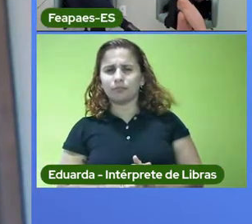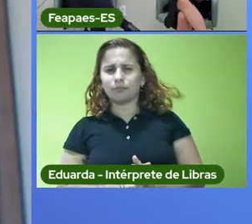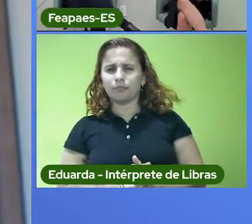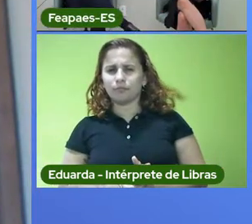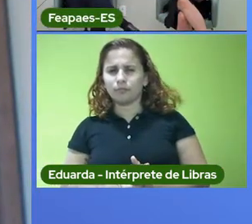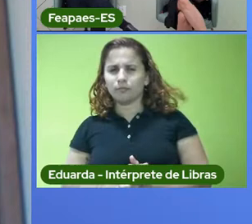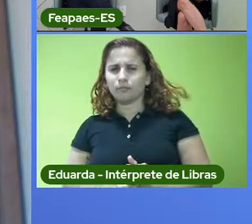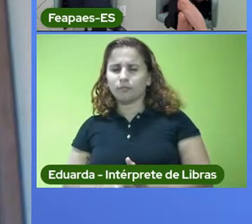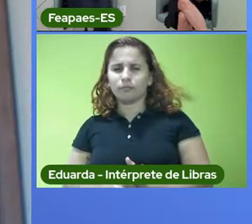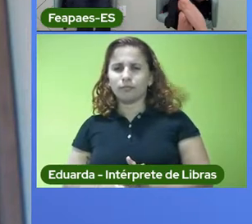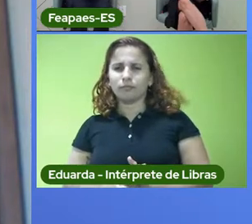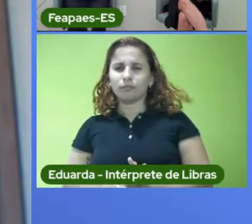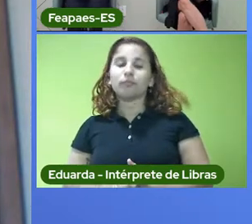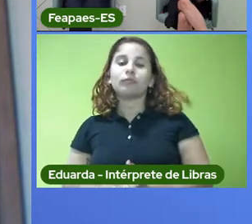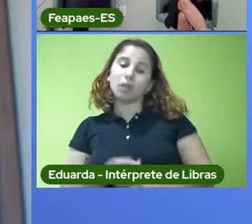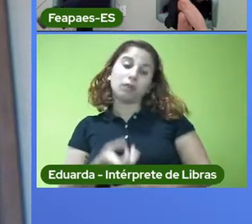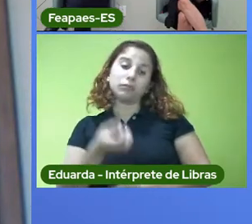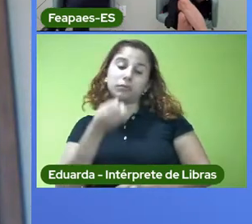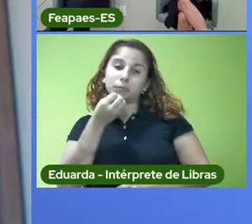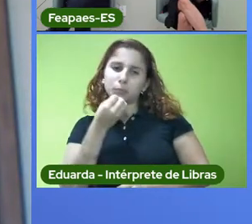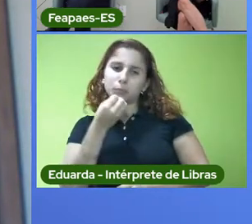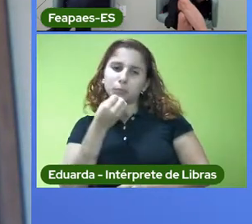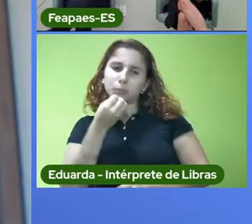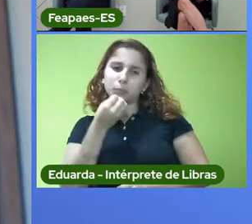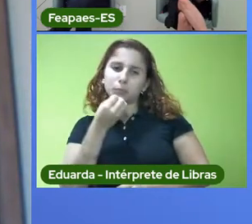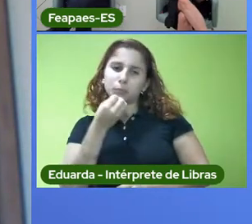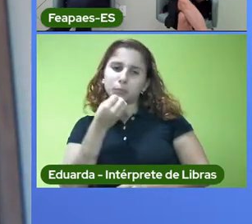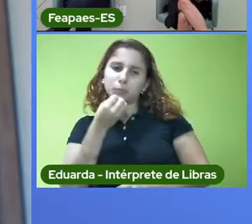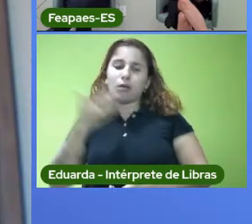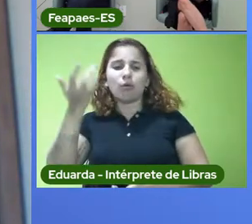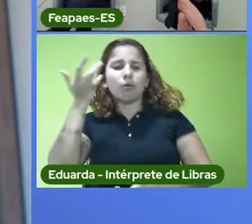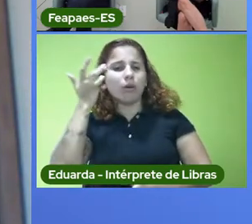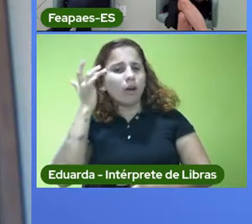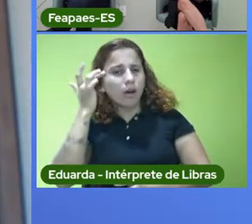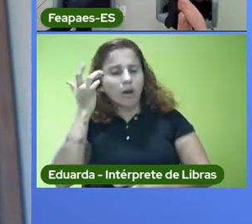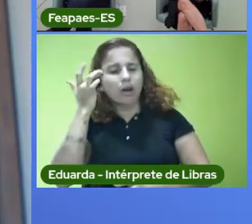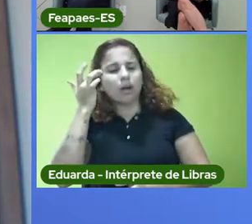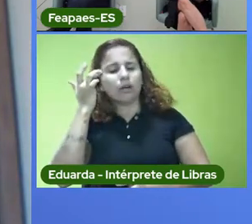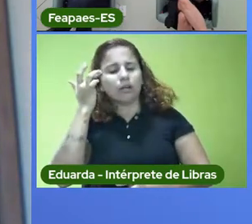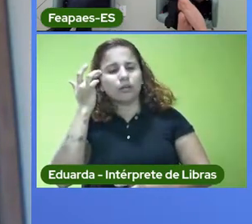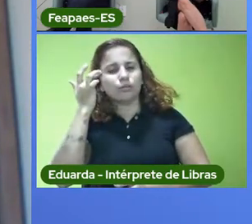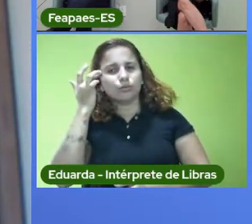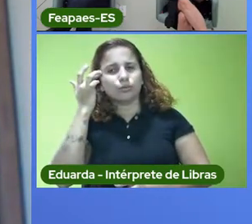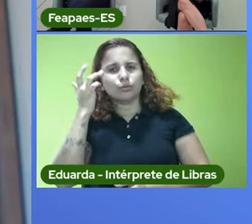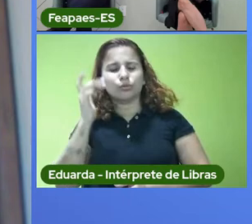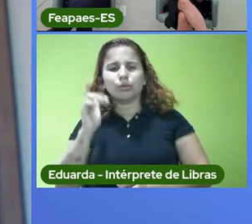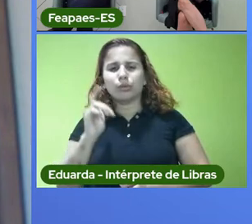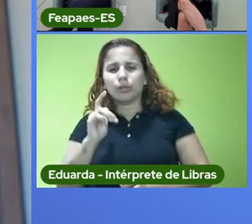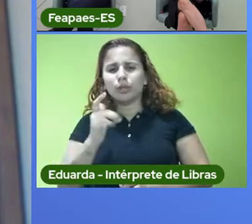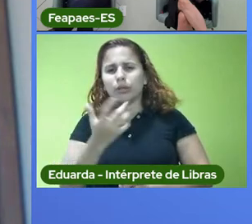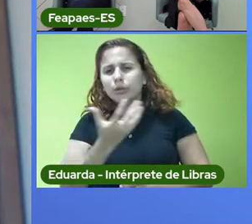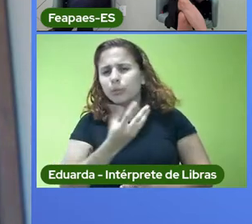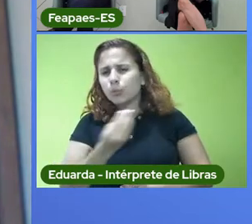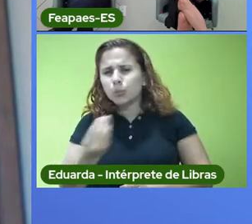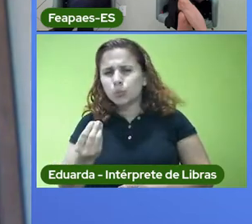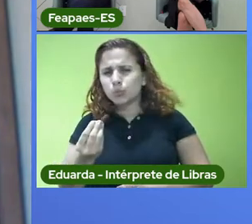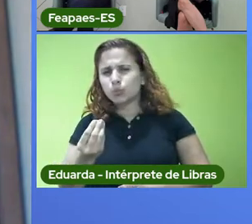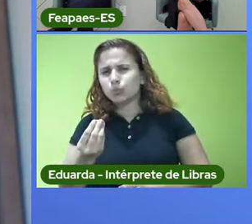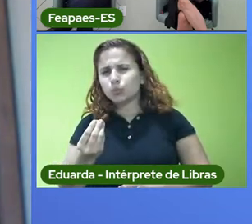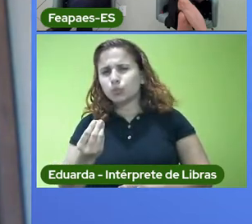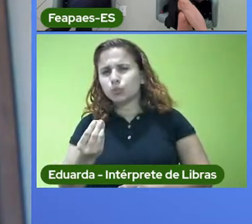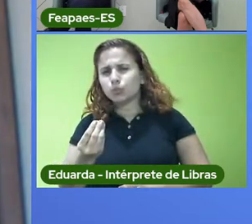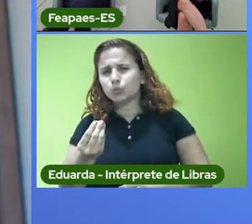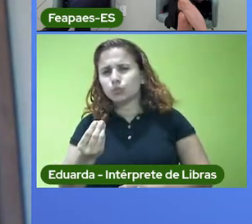Bom, perfeito. Bom, olha, eu considero que até muito, talvez isso seja a